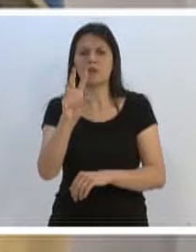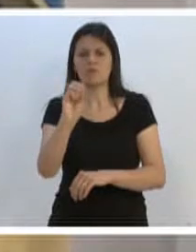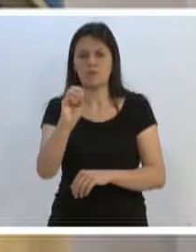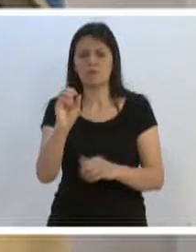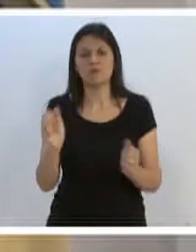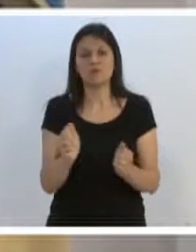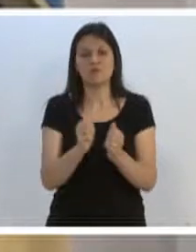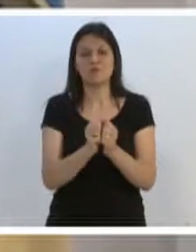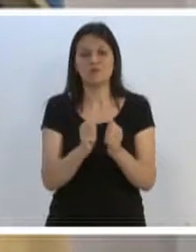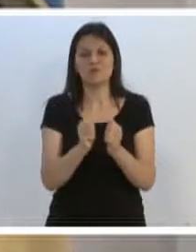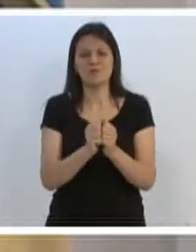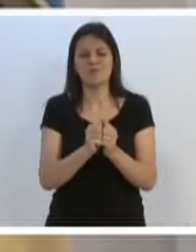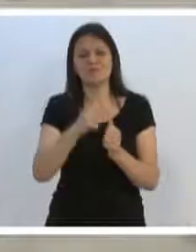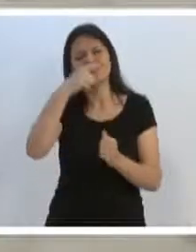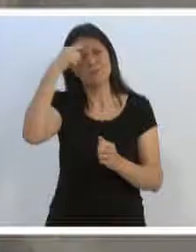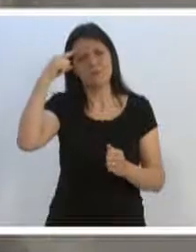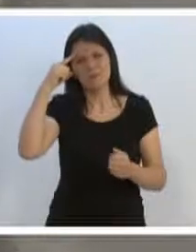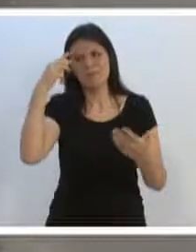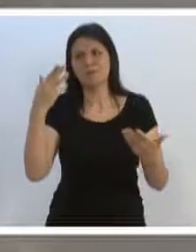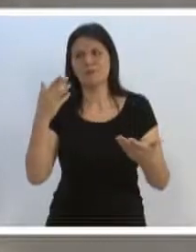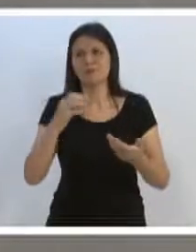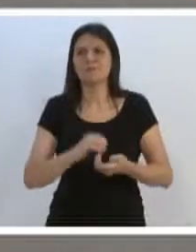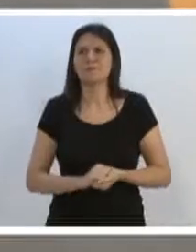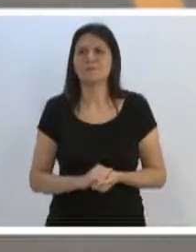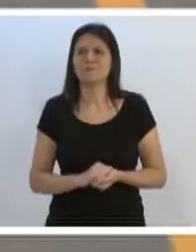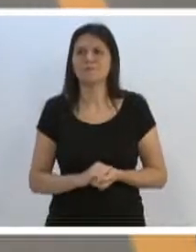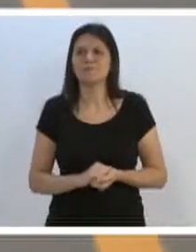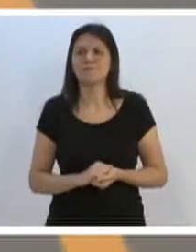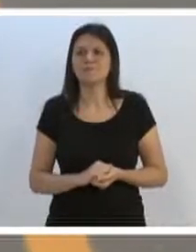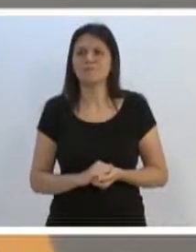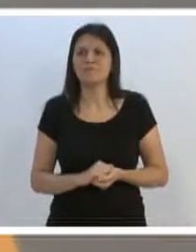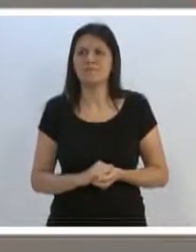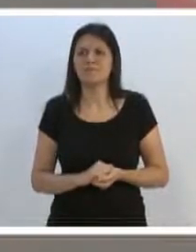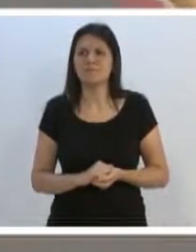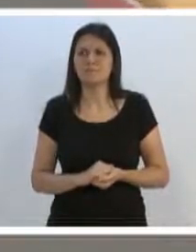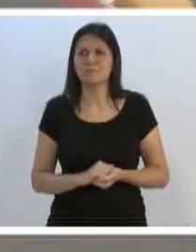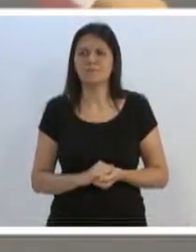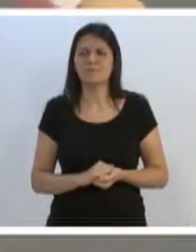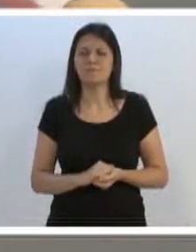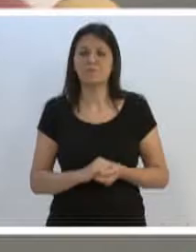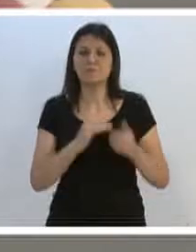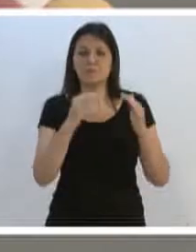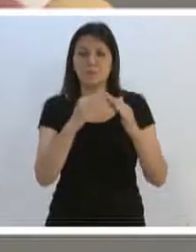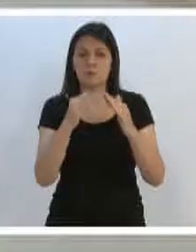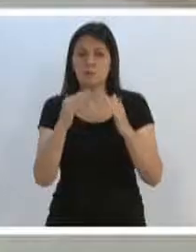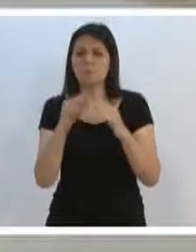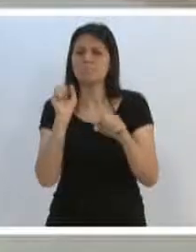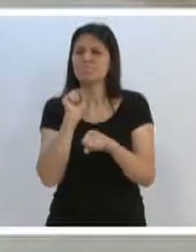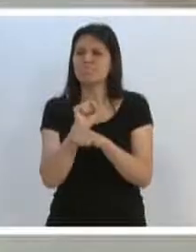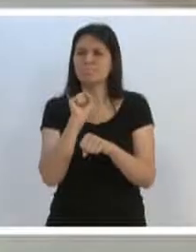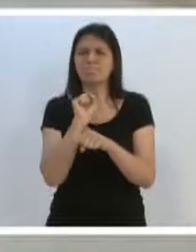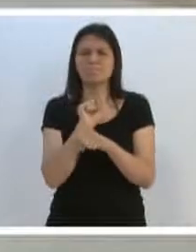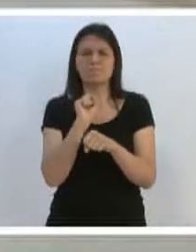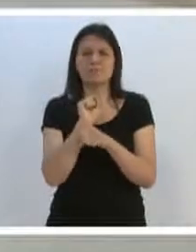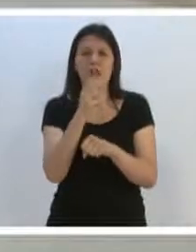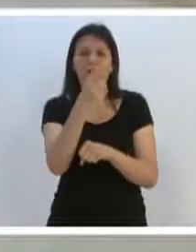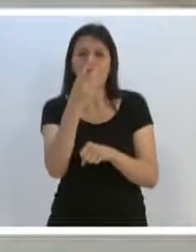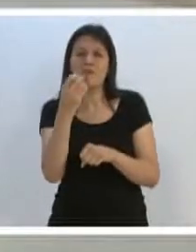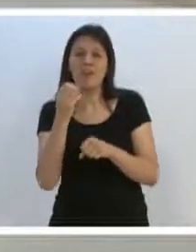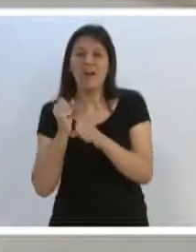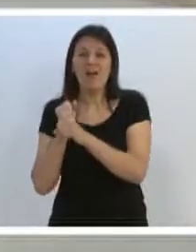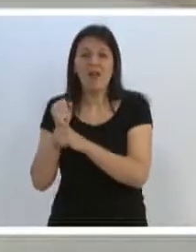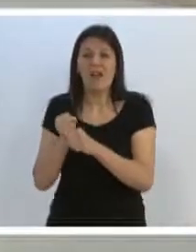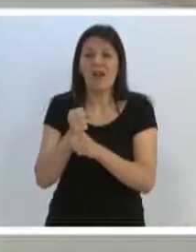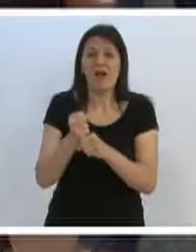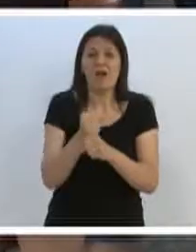exercício, Marcos da Rosa, que foi entregue aos moradores que esperavam realmente há mais de 20 anos também para que